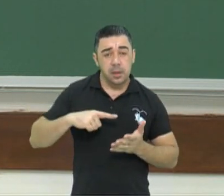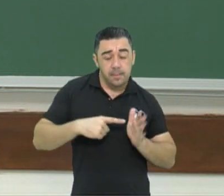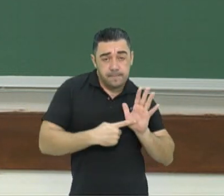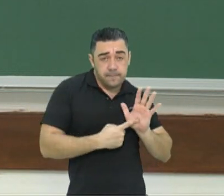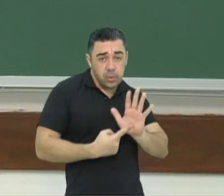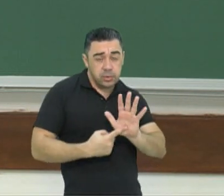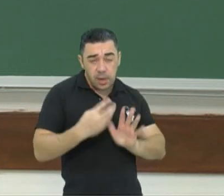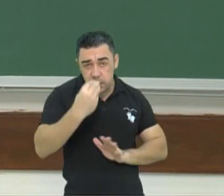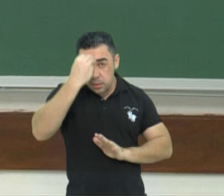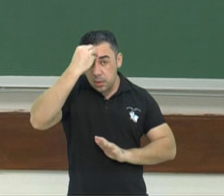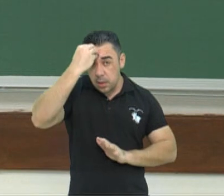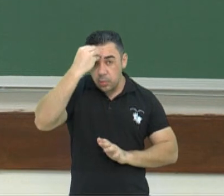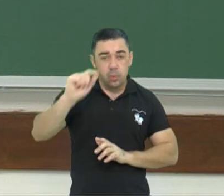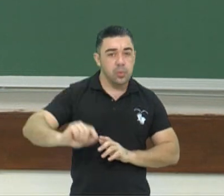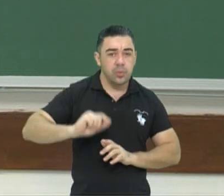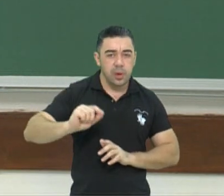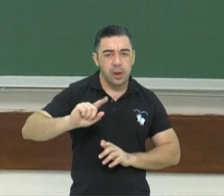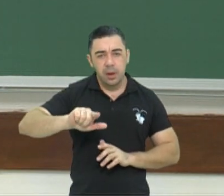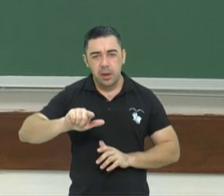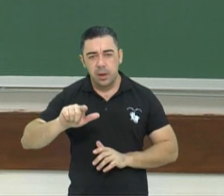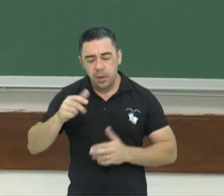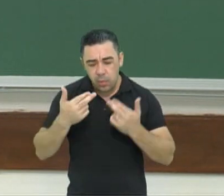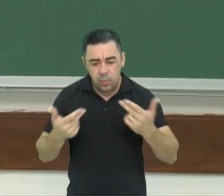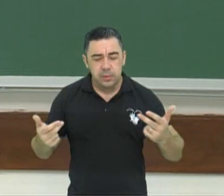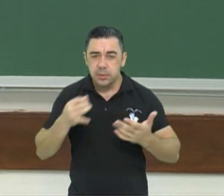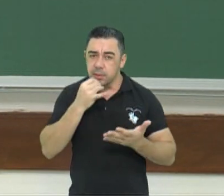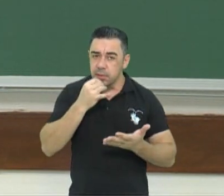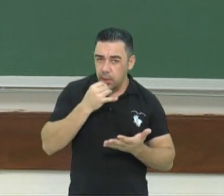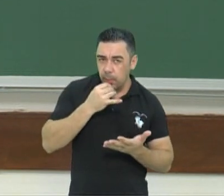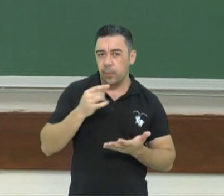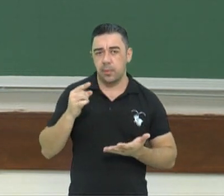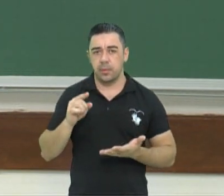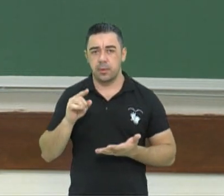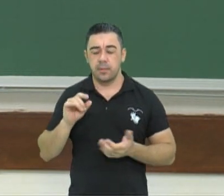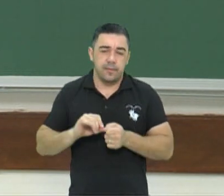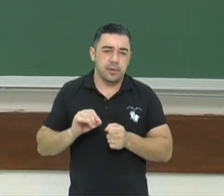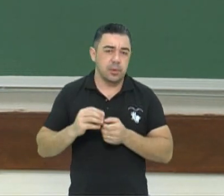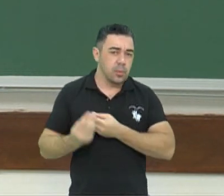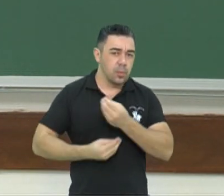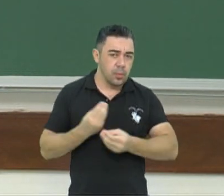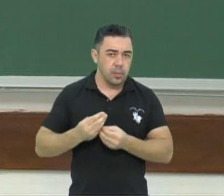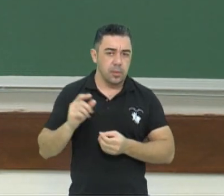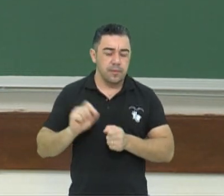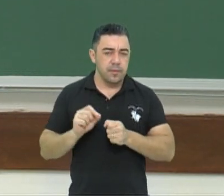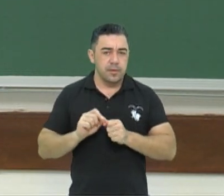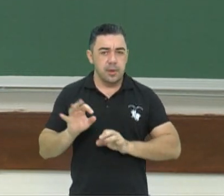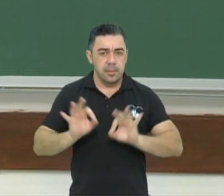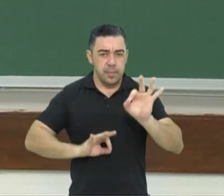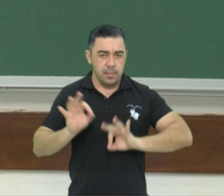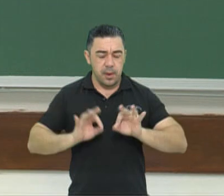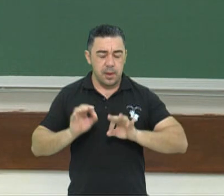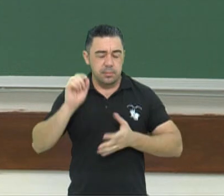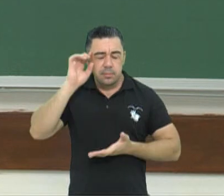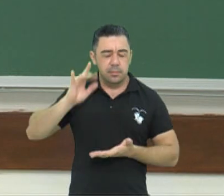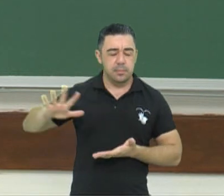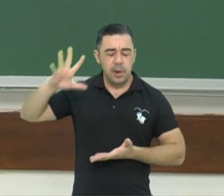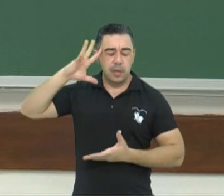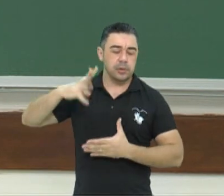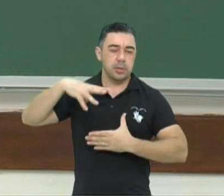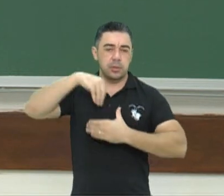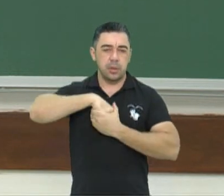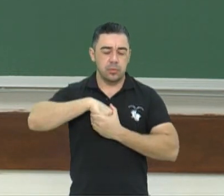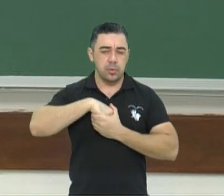da sua cabeça algo que está sendo exemplificado ali. Então você vai fazer o quê? A montagem de uma imagem dentro de você. Você vai